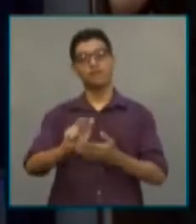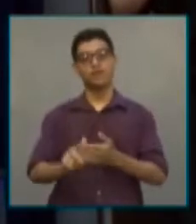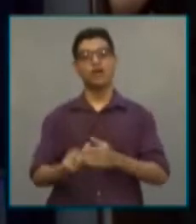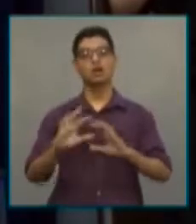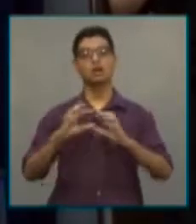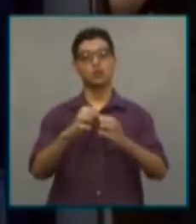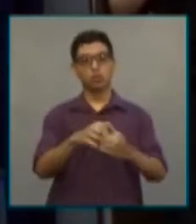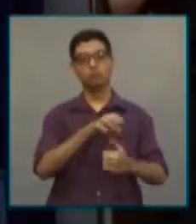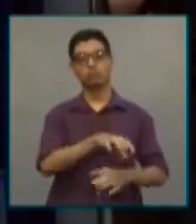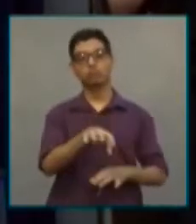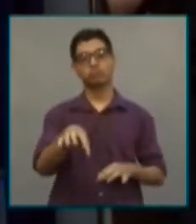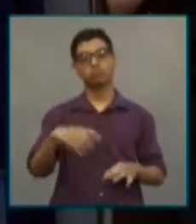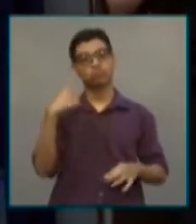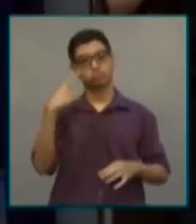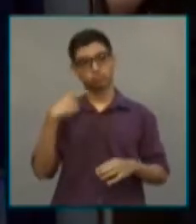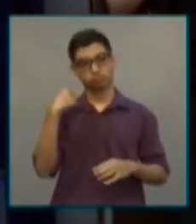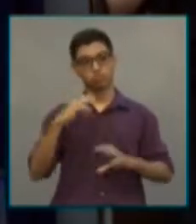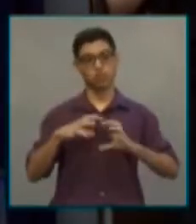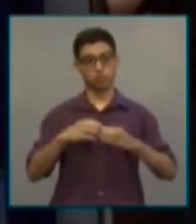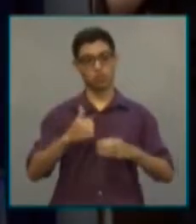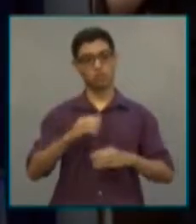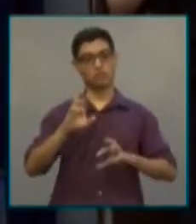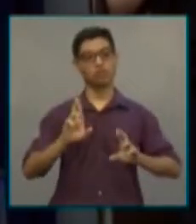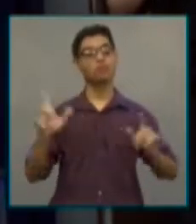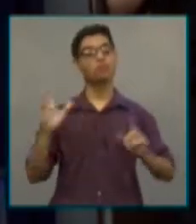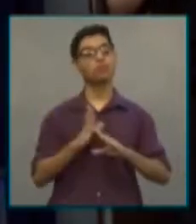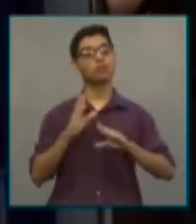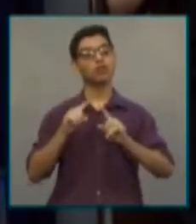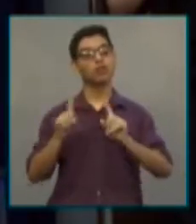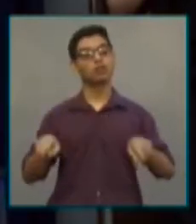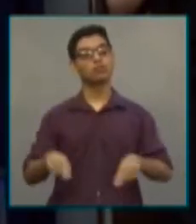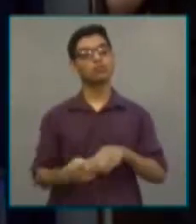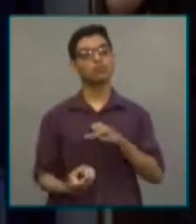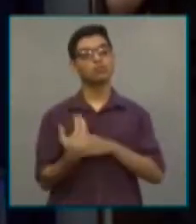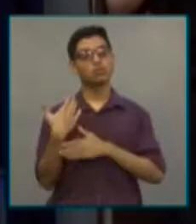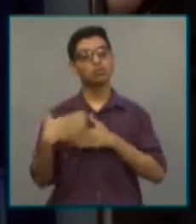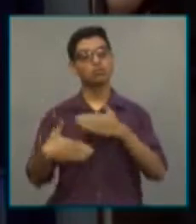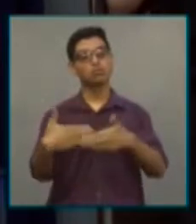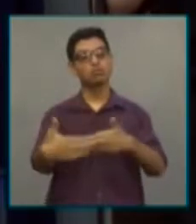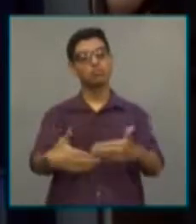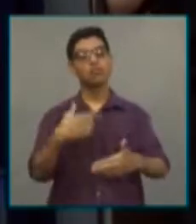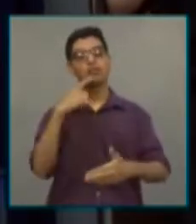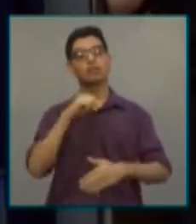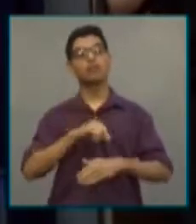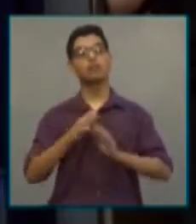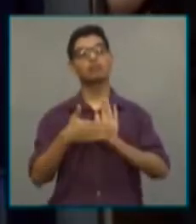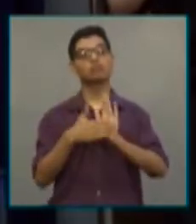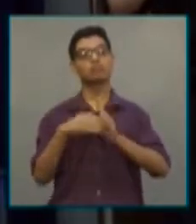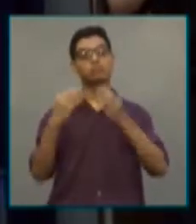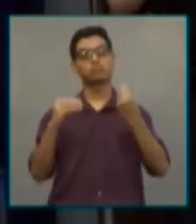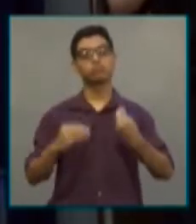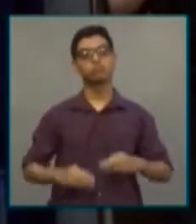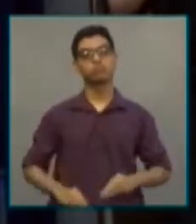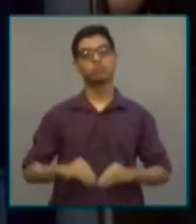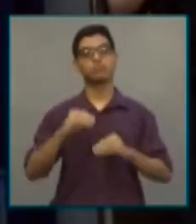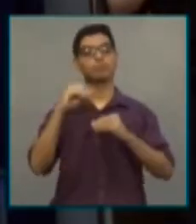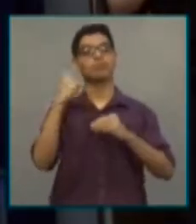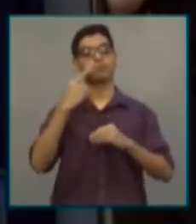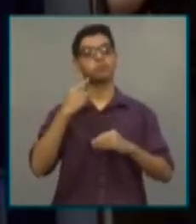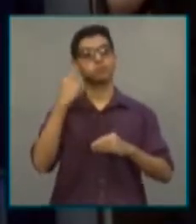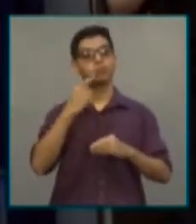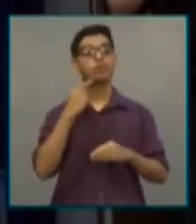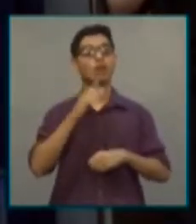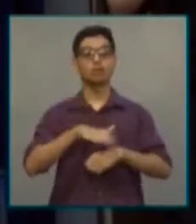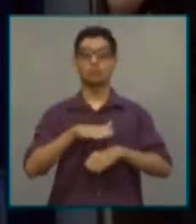Chapa 10 porque o projeto foi construído com os advogados. As propostas veio do seio da advocacia